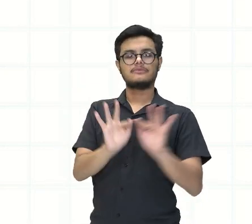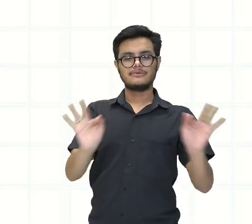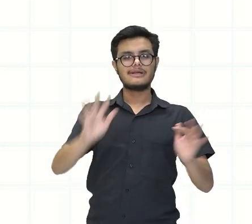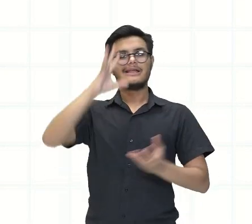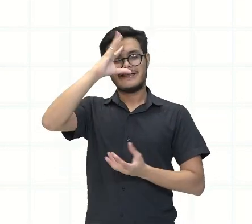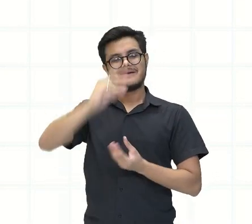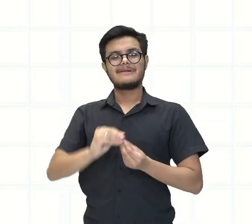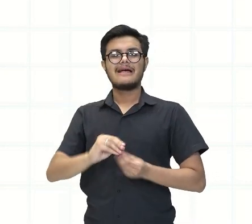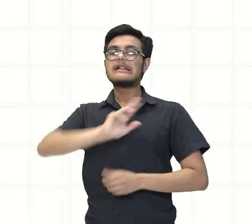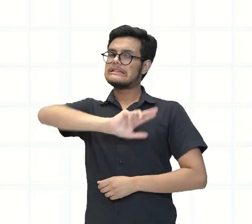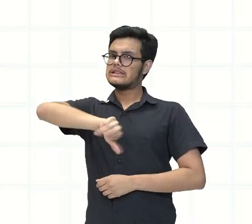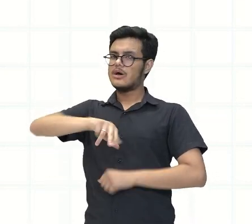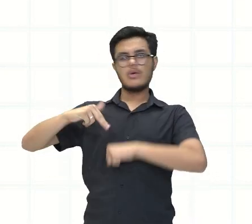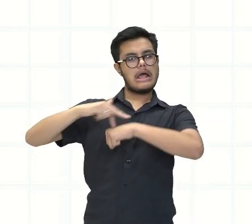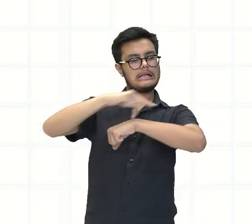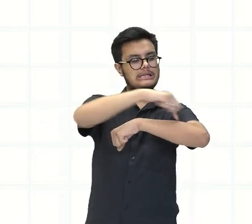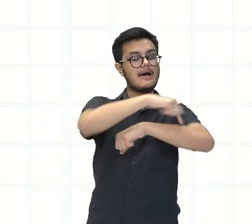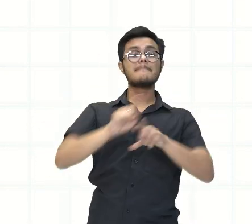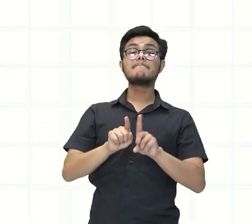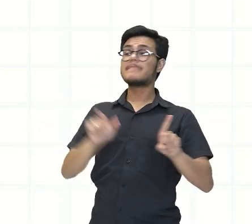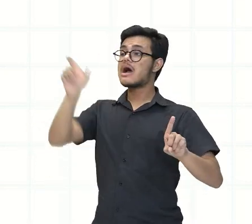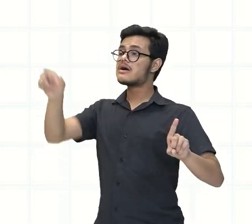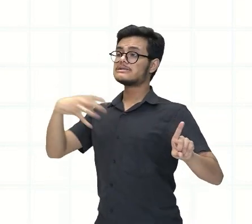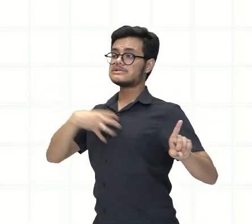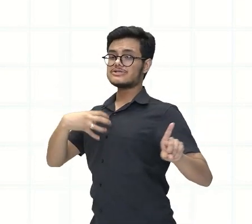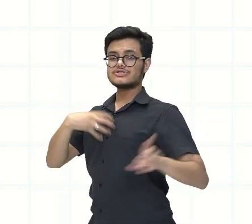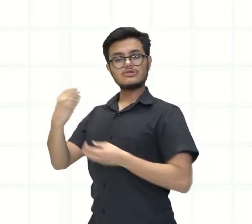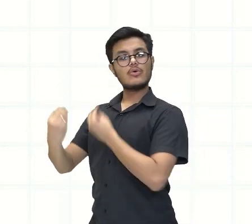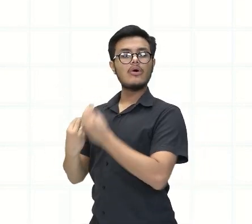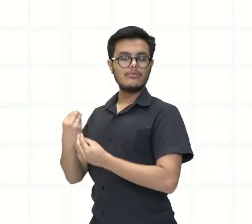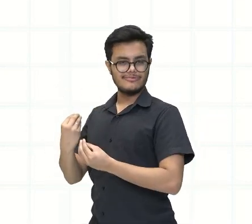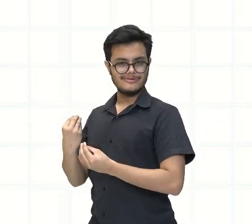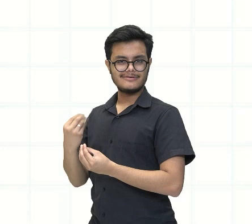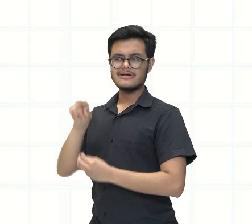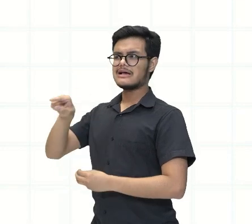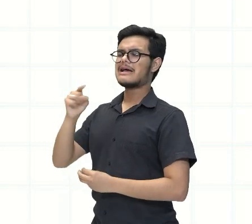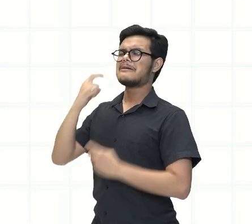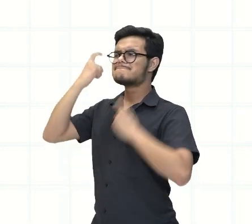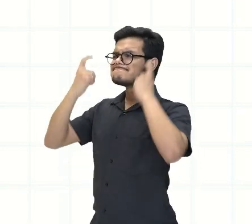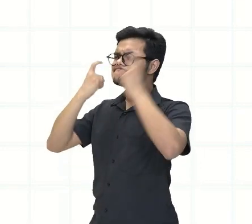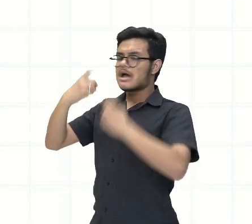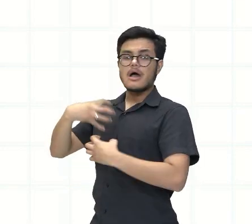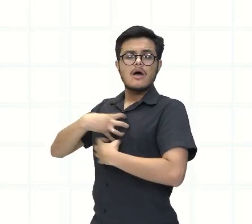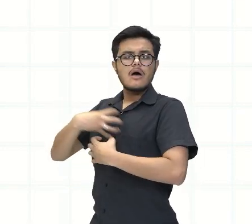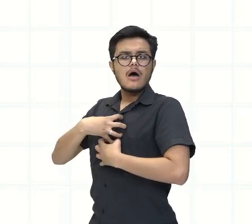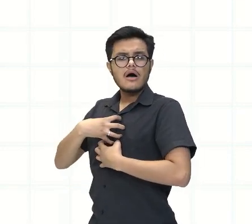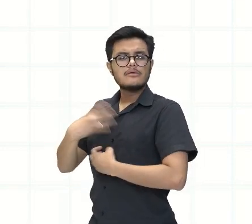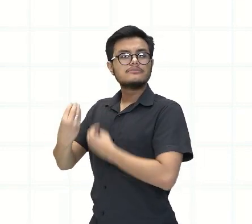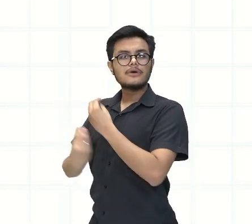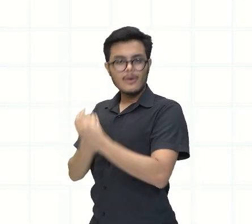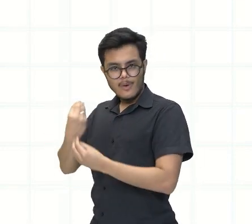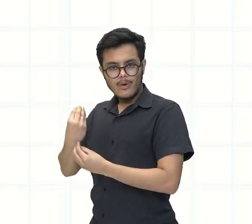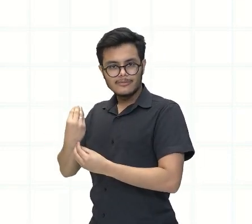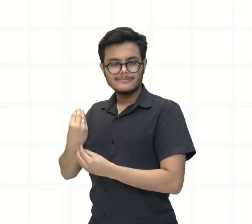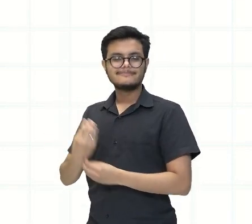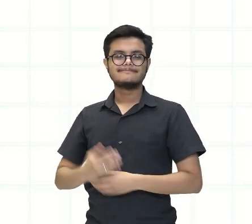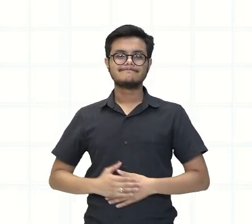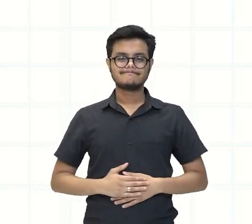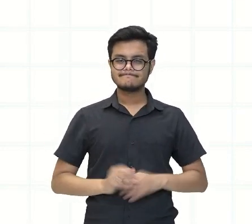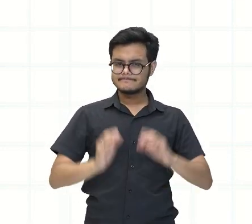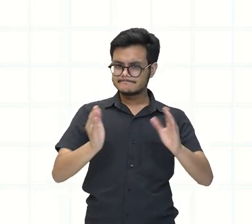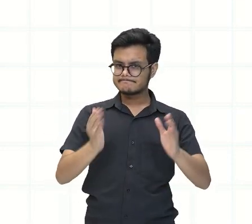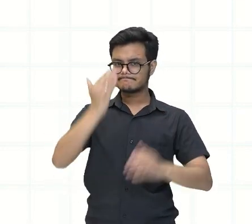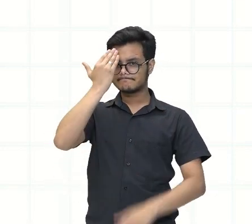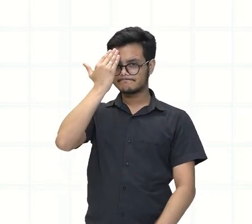este verbo se comporta como verbo de ligação. João anda preocupado, ou seja, ele está ali conectando o sujeito à sua